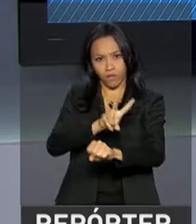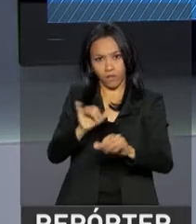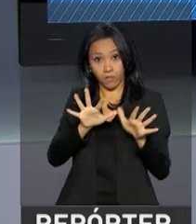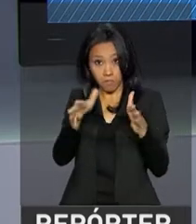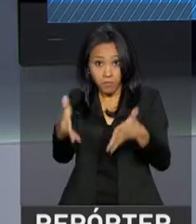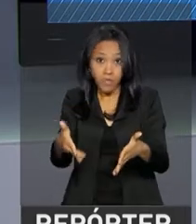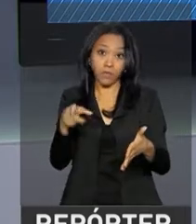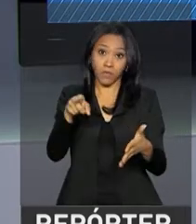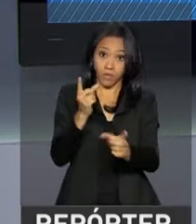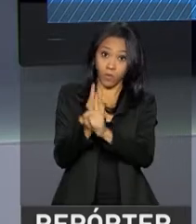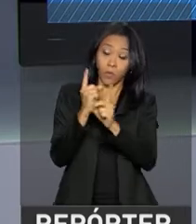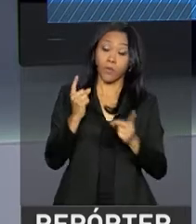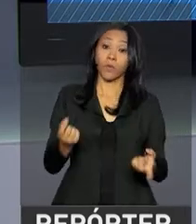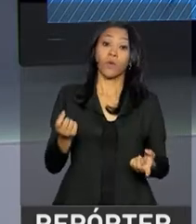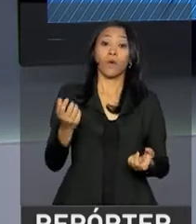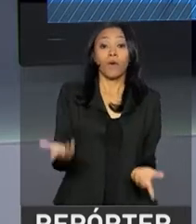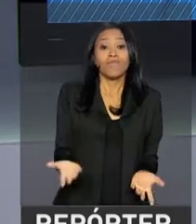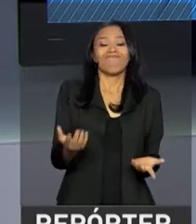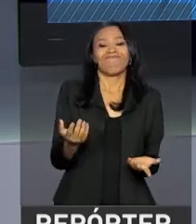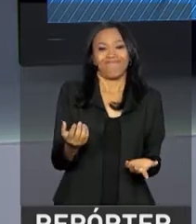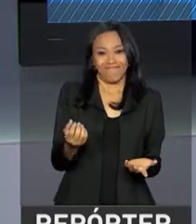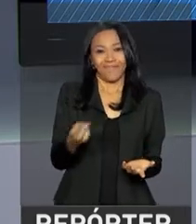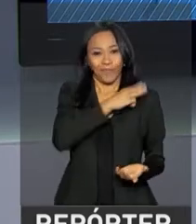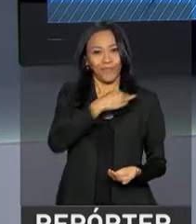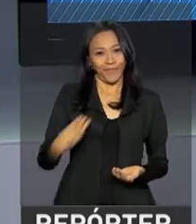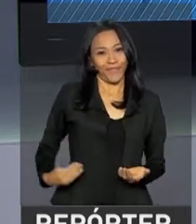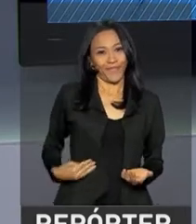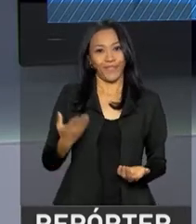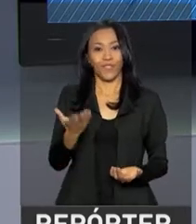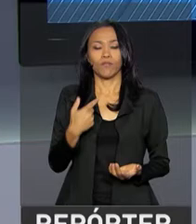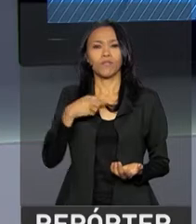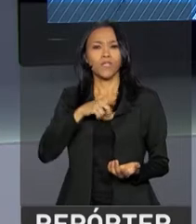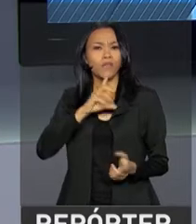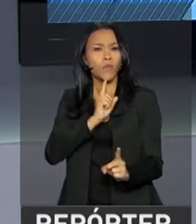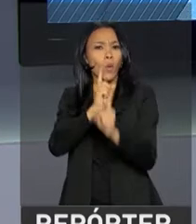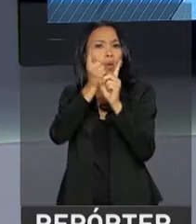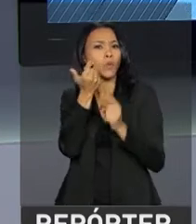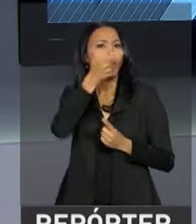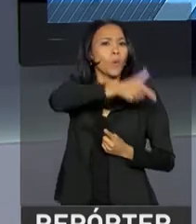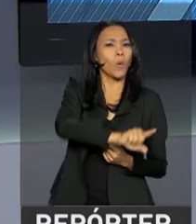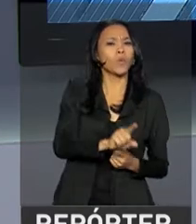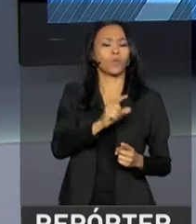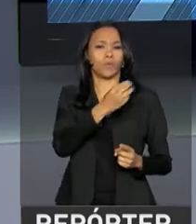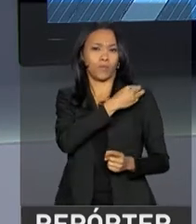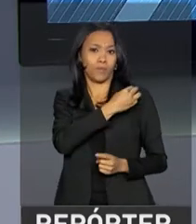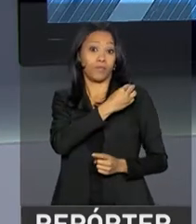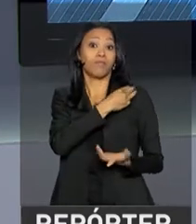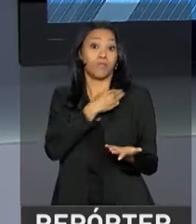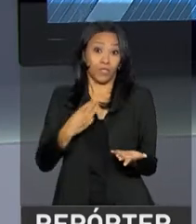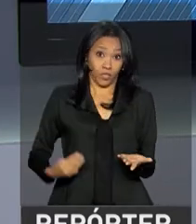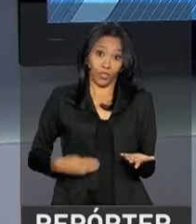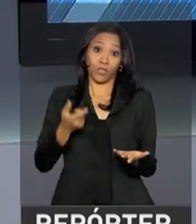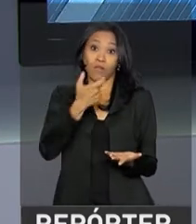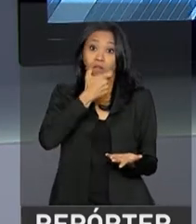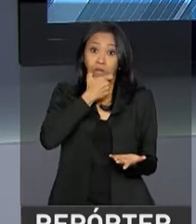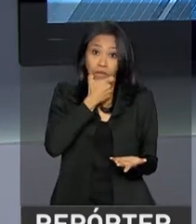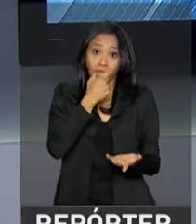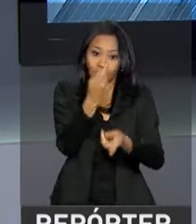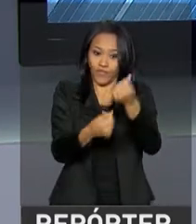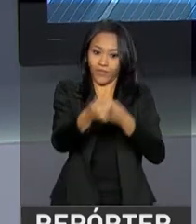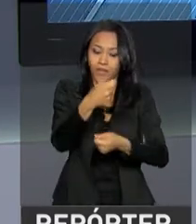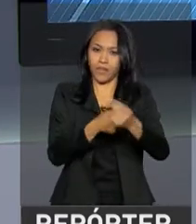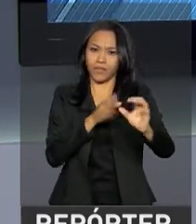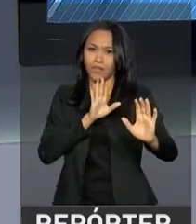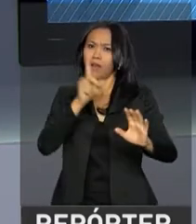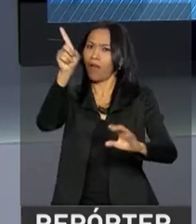mundial o ministro da fazenda henrique meirelles teve um encontro com o ministro das finanças do reino unido em londres pelas redes